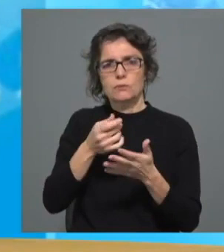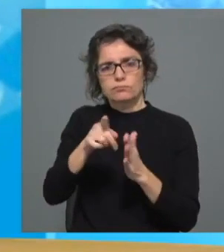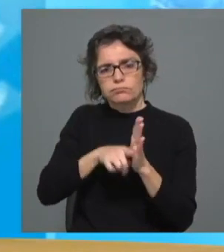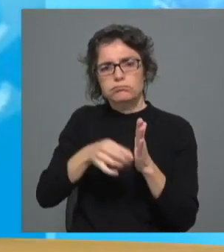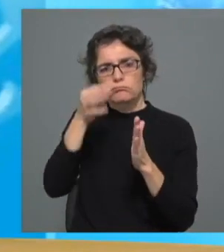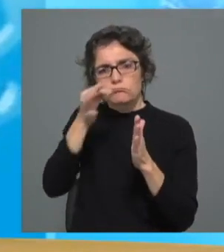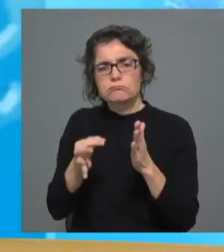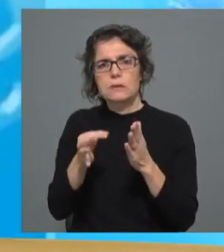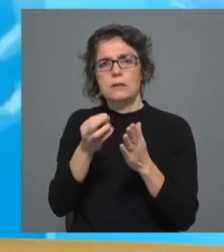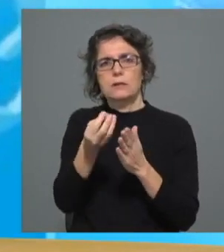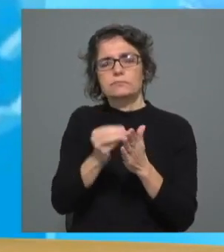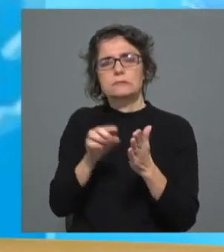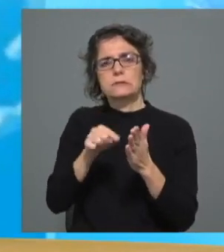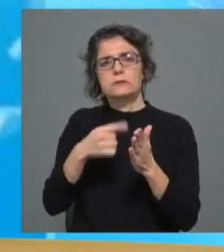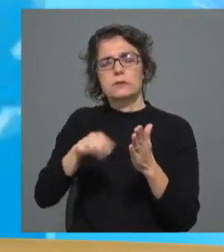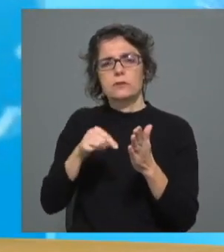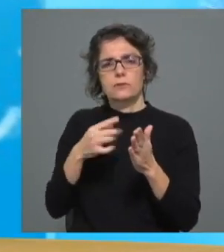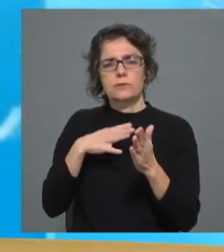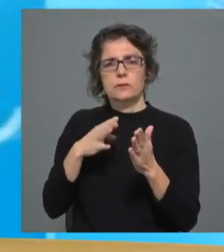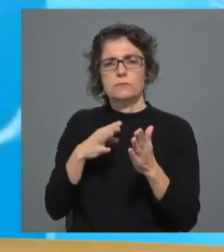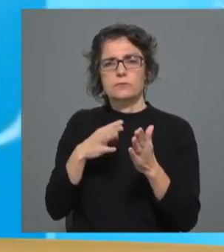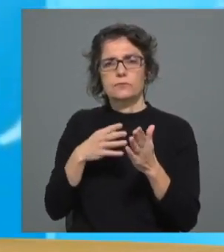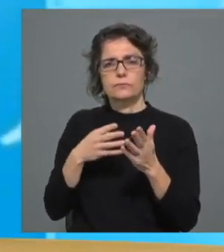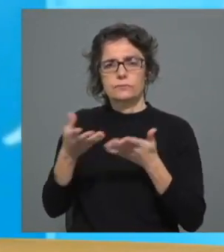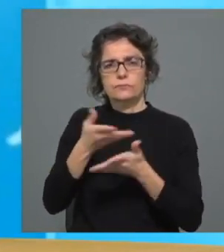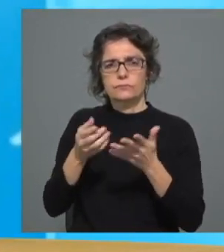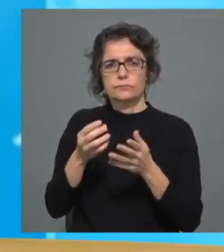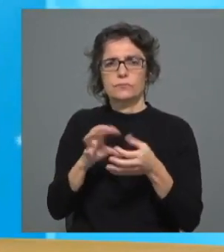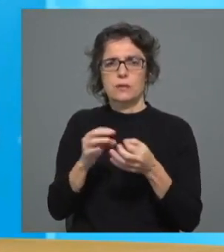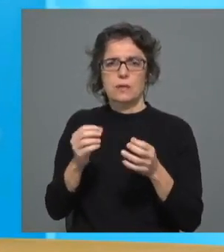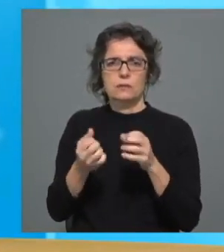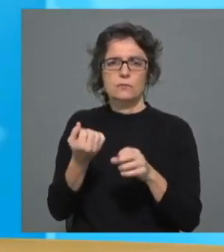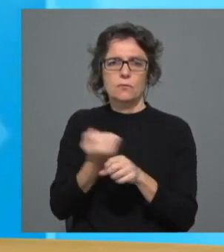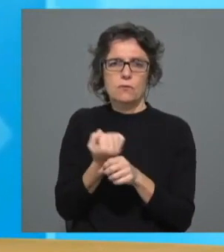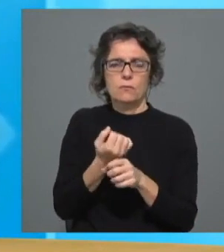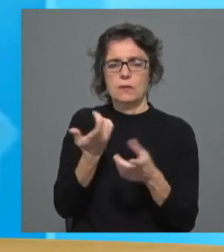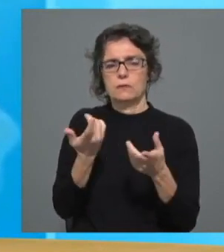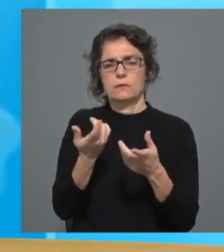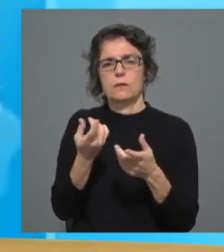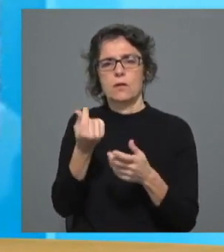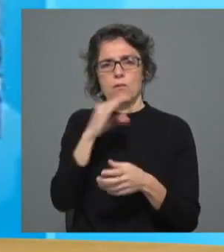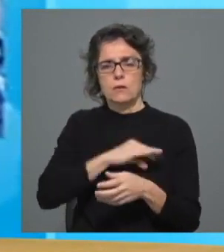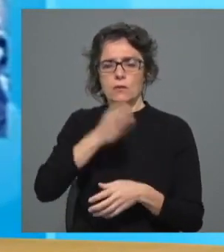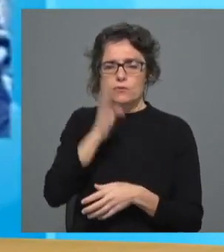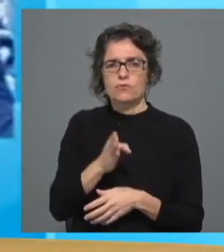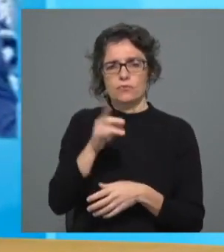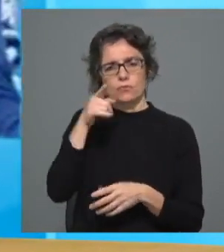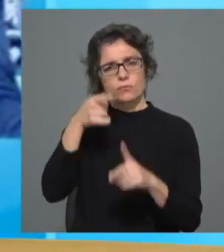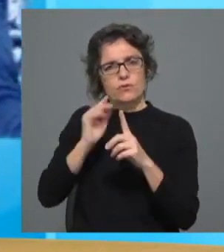dessas implicações concretas, designadamente em relação a esta questão do trabalho e dos salários justos, que nós queremos refletir.